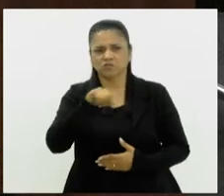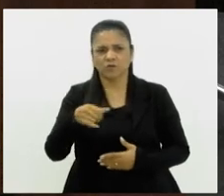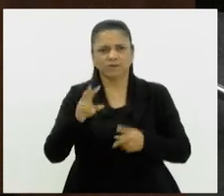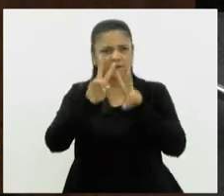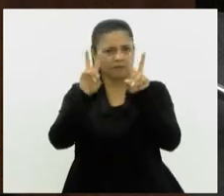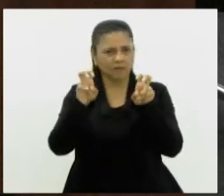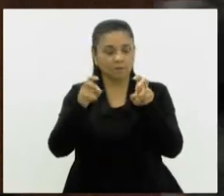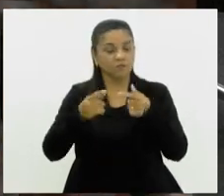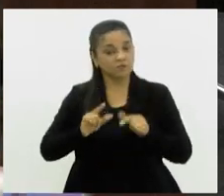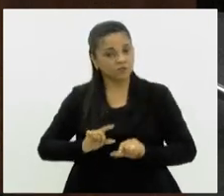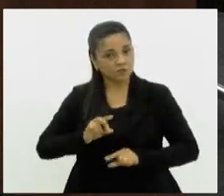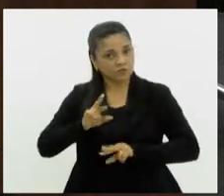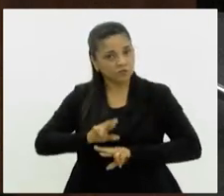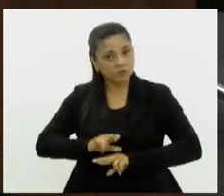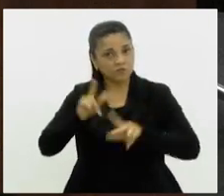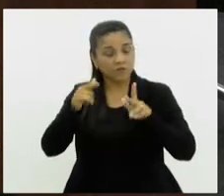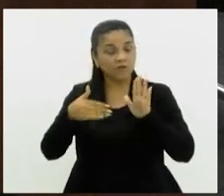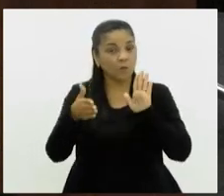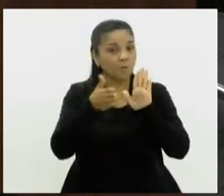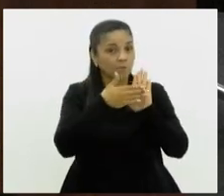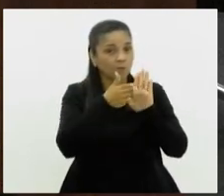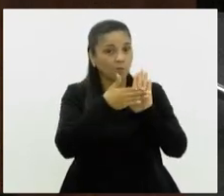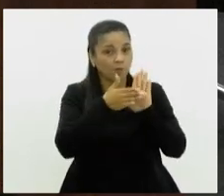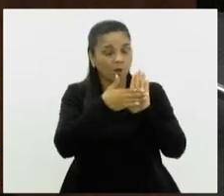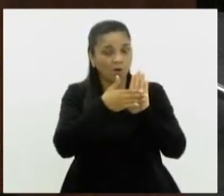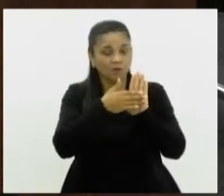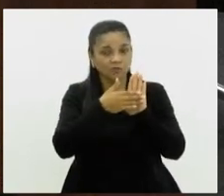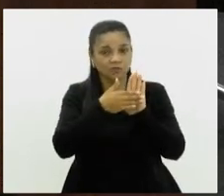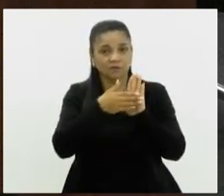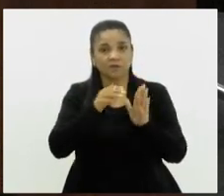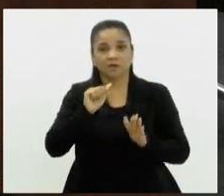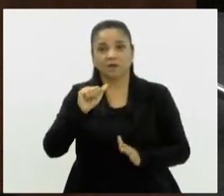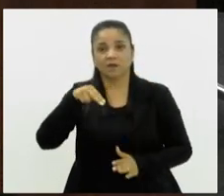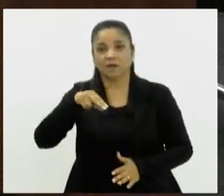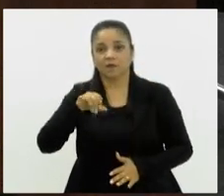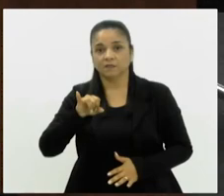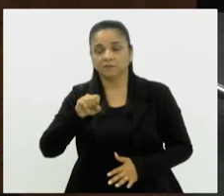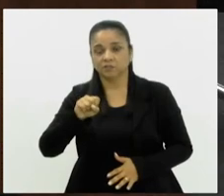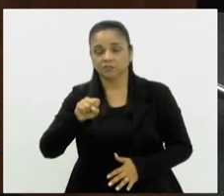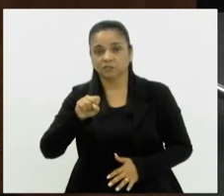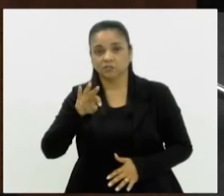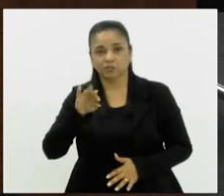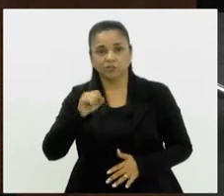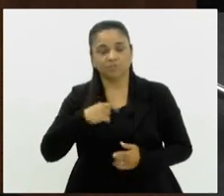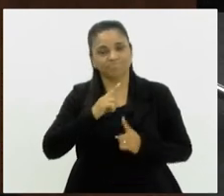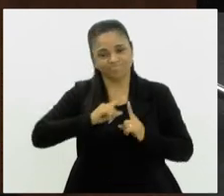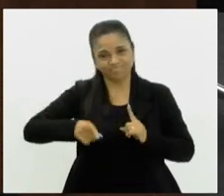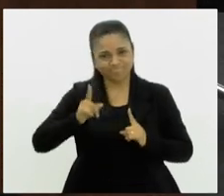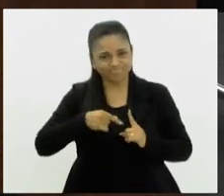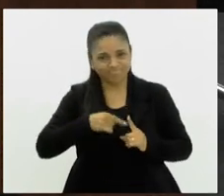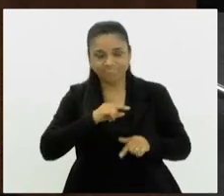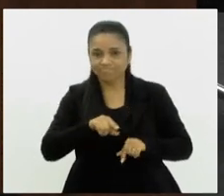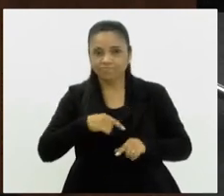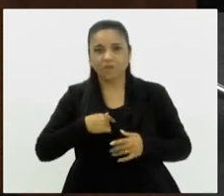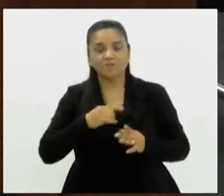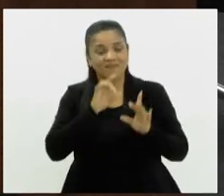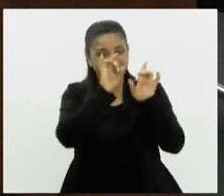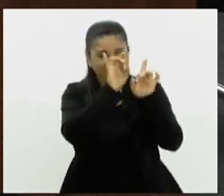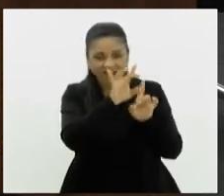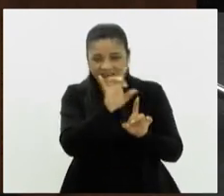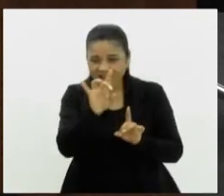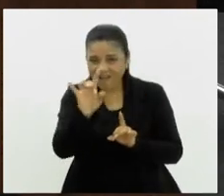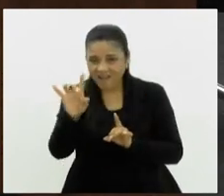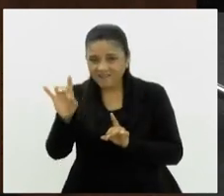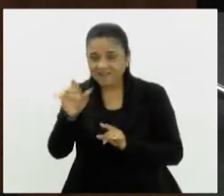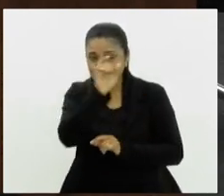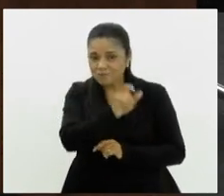outra forma, sobre uma proposta de uma anistia, e foi rejeitado, porque isso tem que ser visto caso a caso. Na verdade,